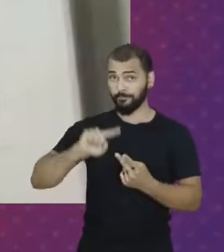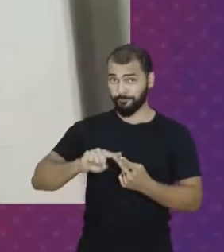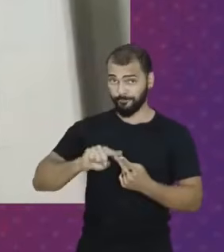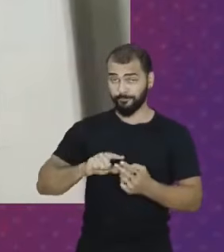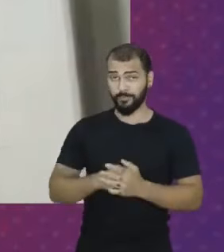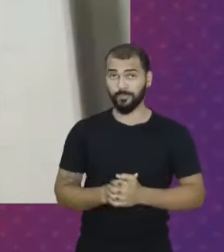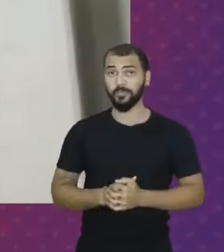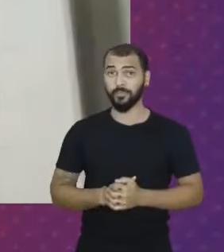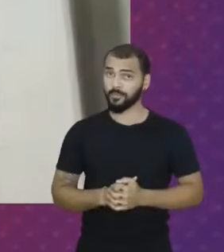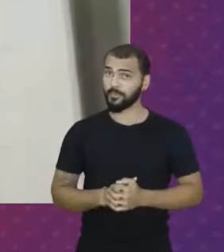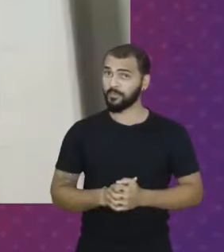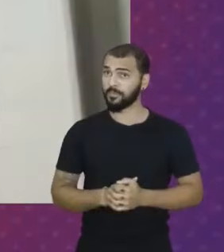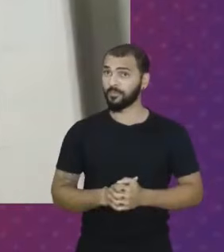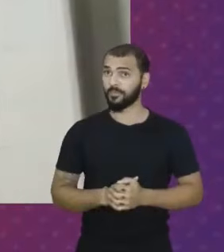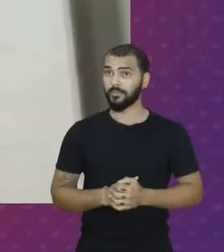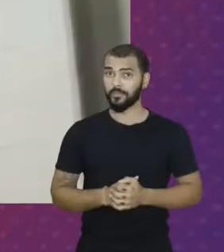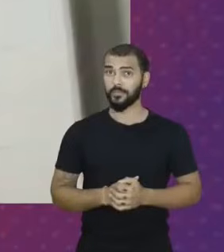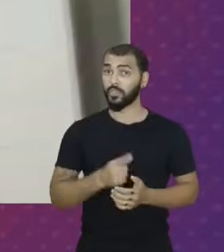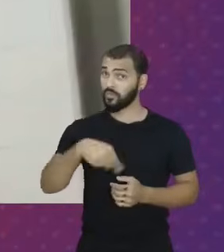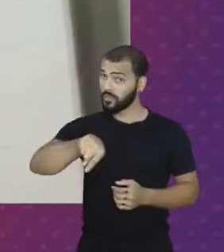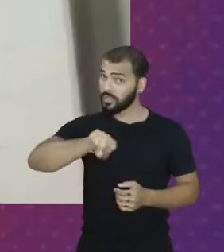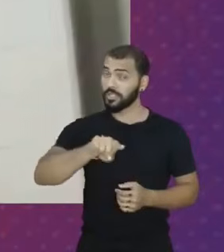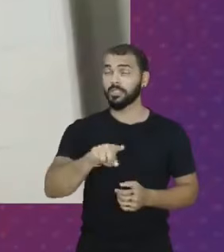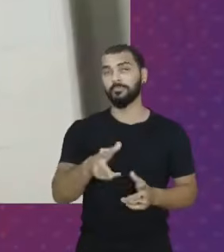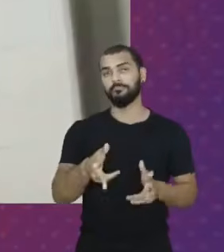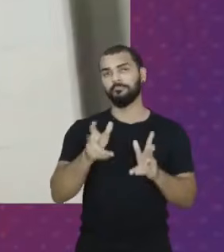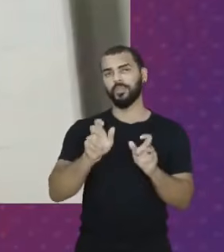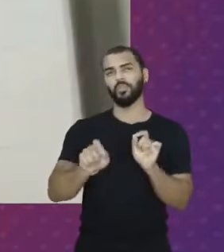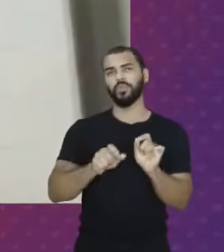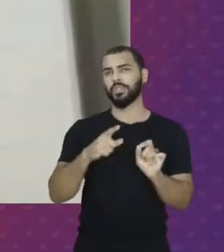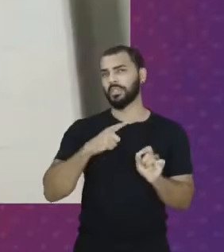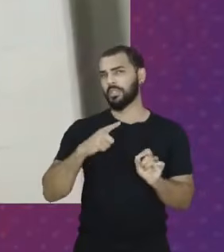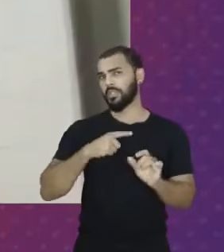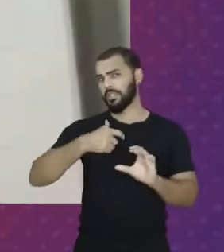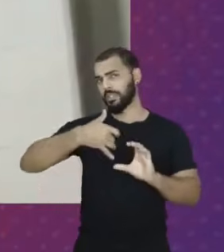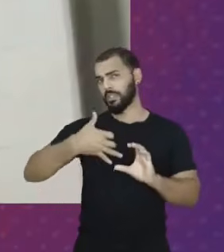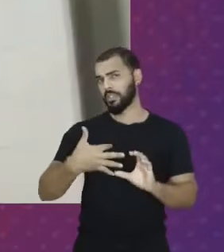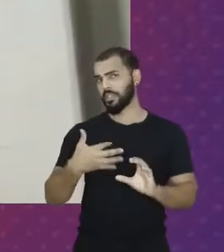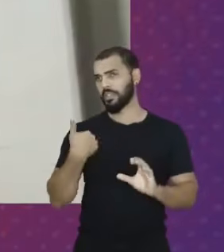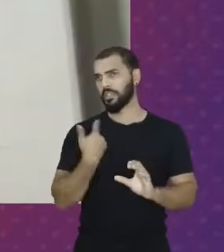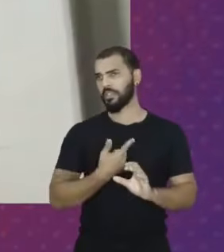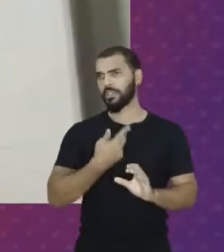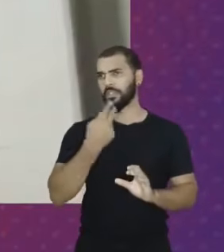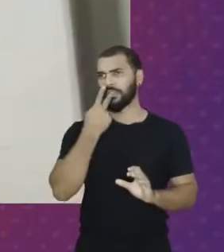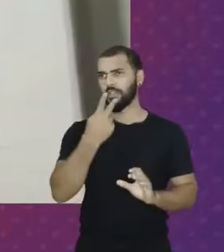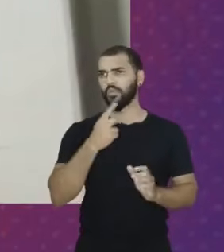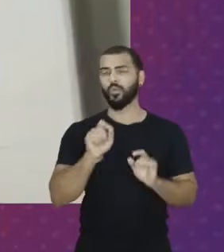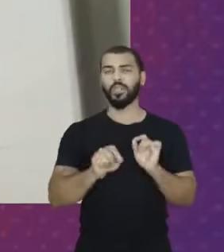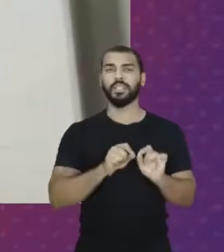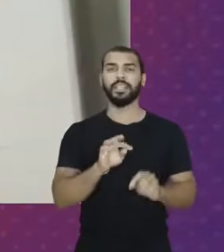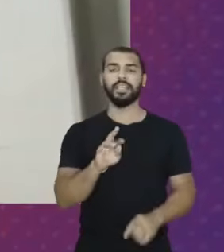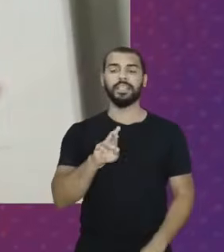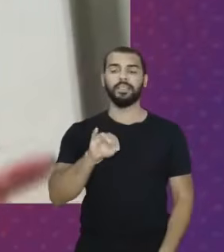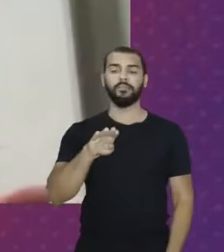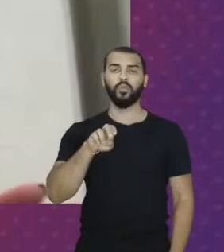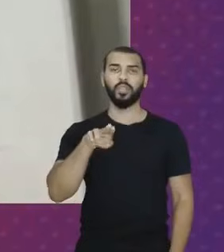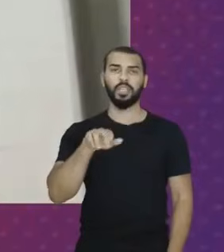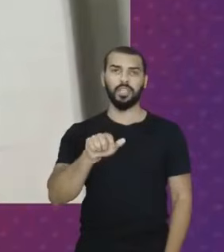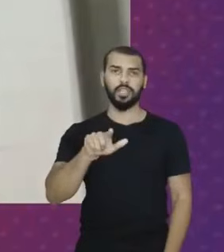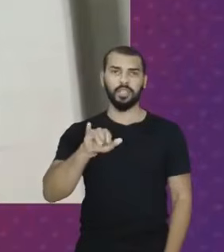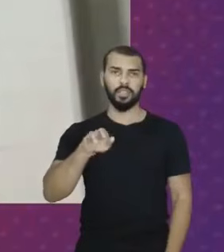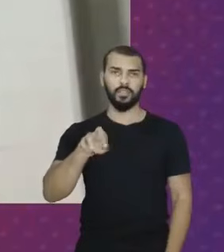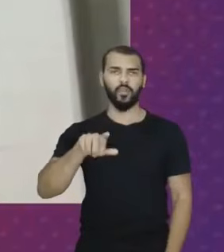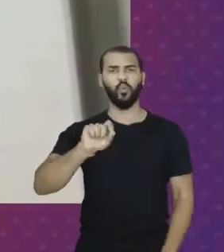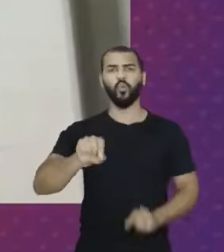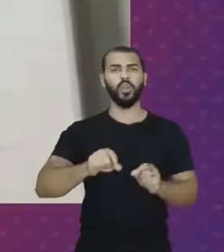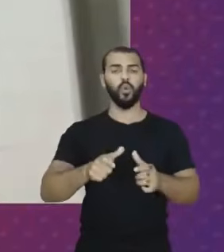trazer, vocês devem, cada município tem uma característica, um nome para isso, mas no nosso caso aqui é a Tribuna Livre, que é aquele espaço que você abre para que pessoas